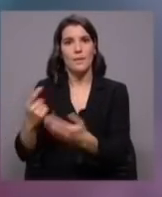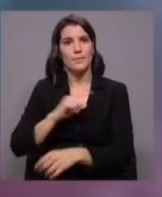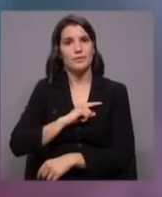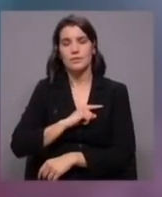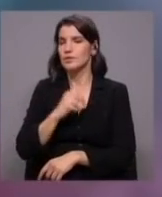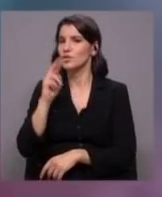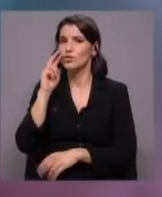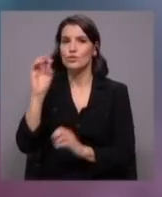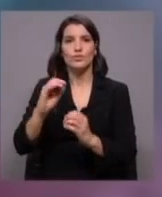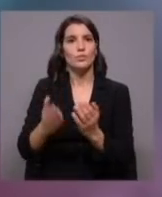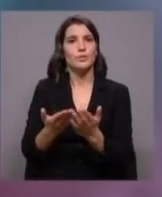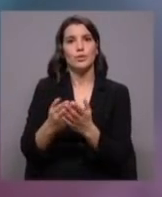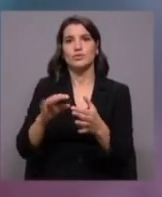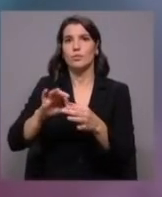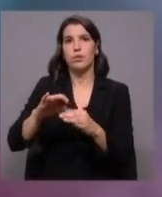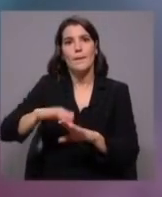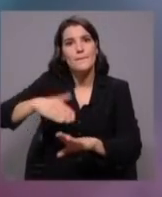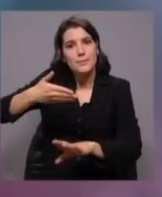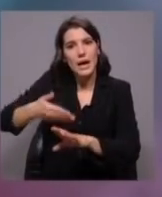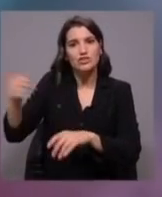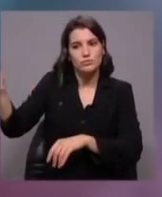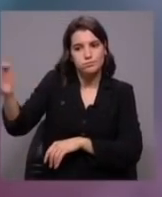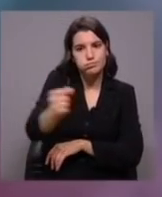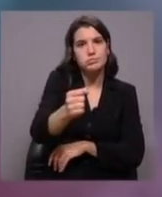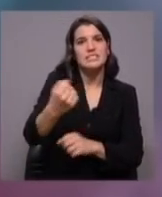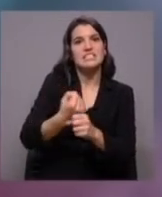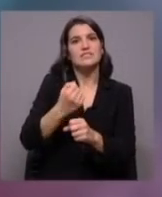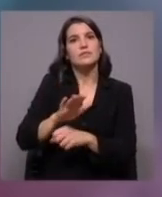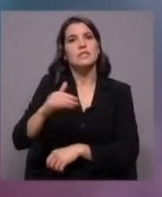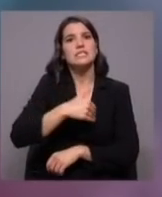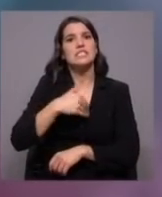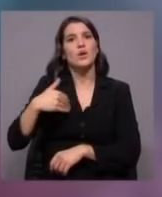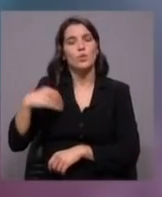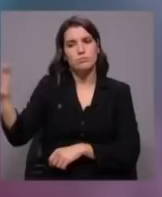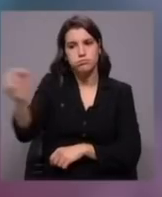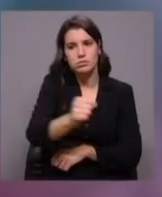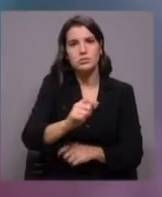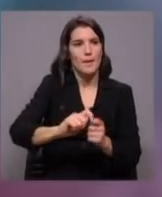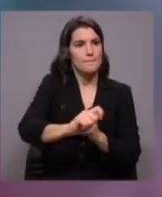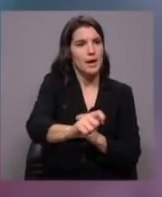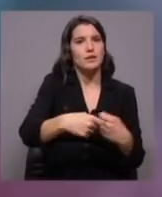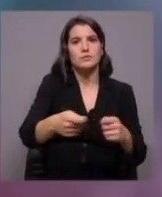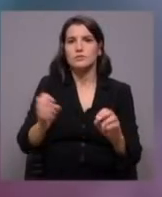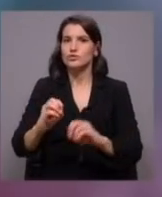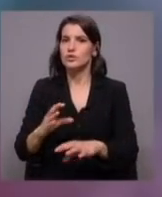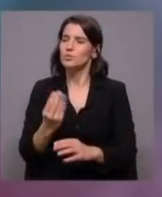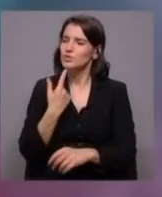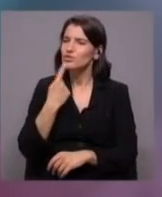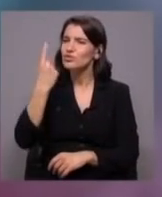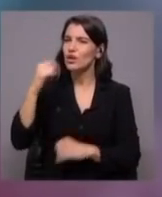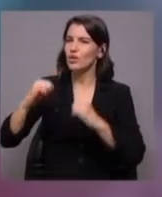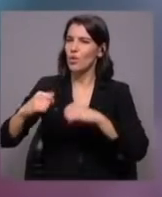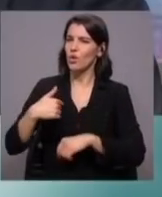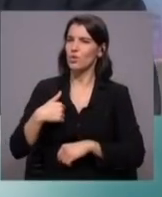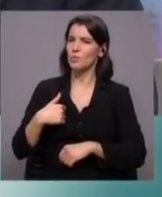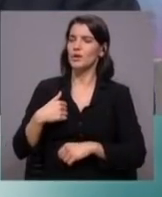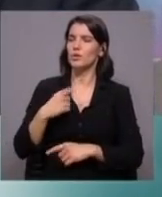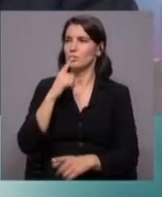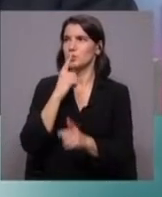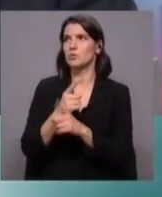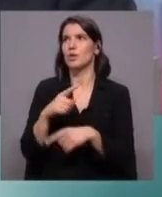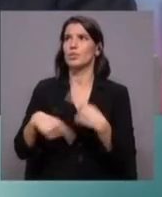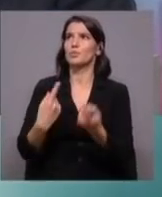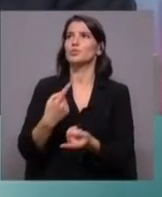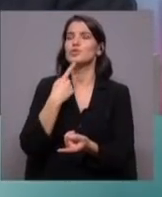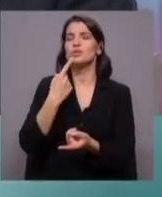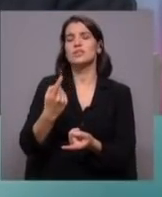não te consigo pôr aqui a falar sobre isso. Mesmo o Serviço Nacional de Saúde. E é um pouco estranho que o Dr. Rodrigo possa dizer que concorda comigo, ao mesmo tempo que depois